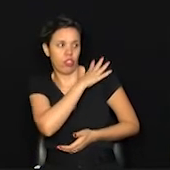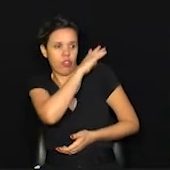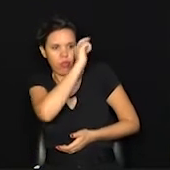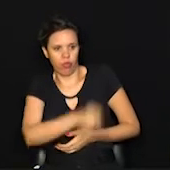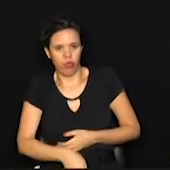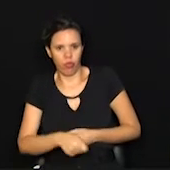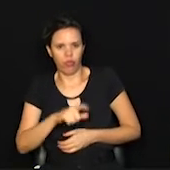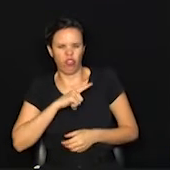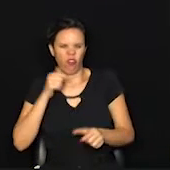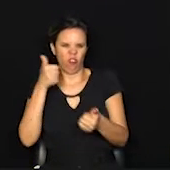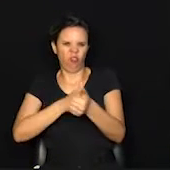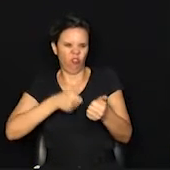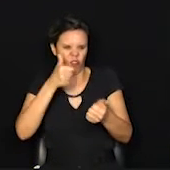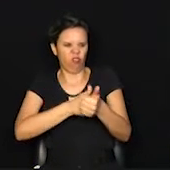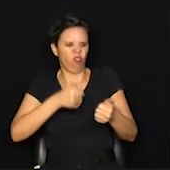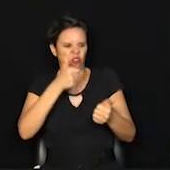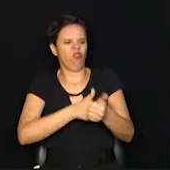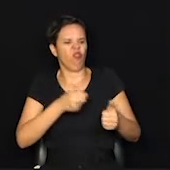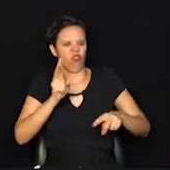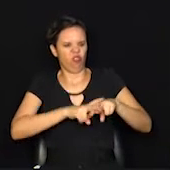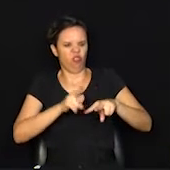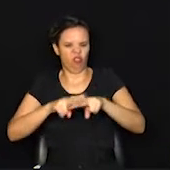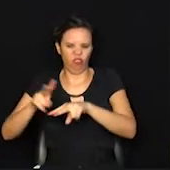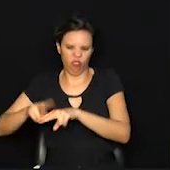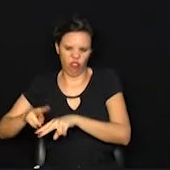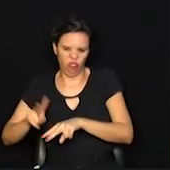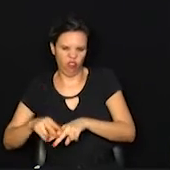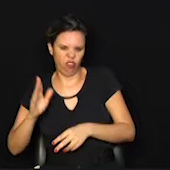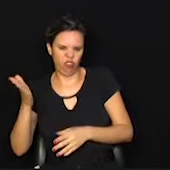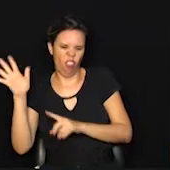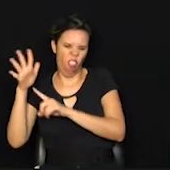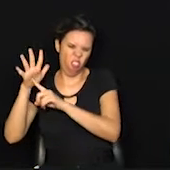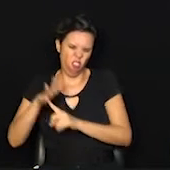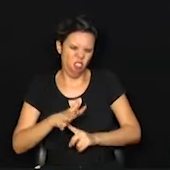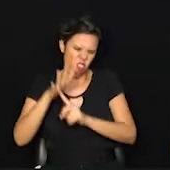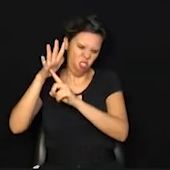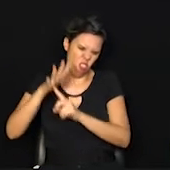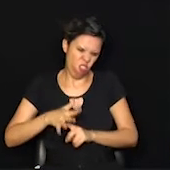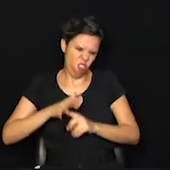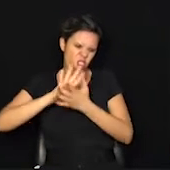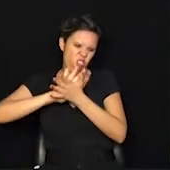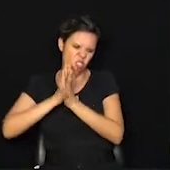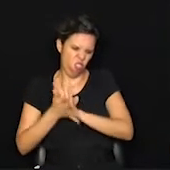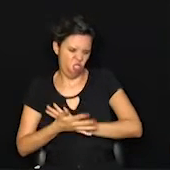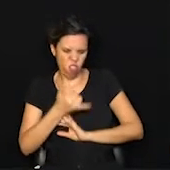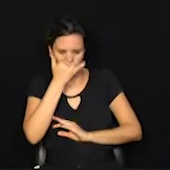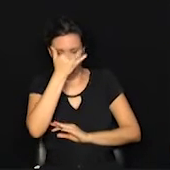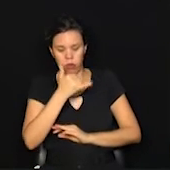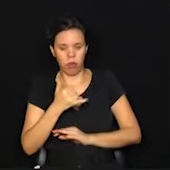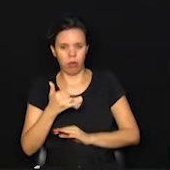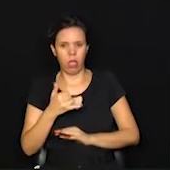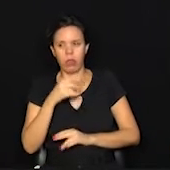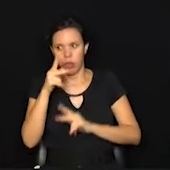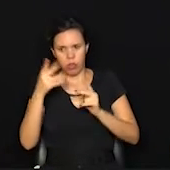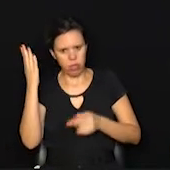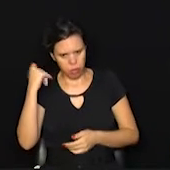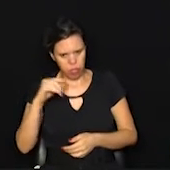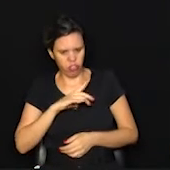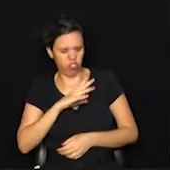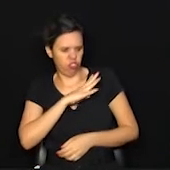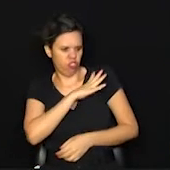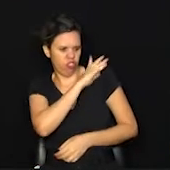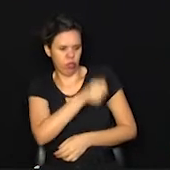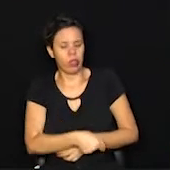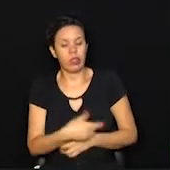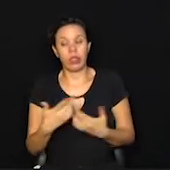tinha perseguição tinha prisão já tinha o começo de tortura certo então ninguém tenha dúvida que tem uma ditadura mais ao mesmo